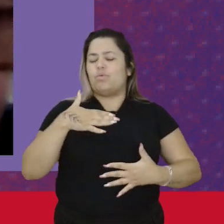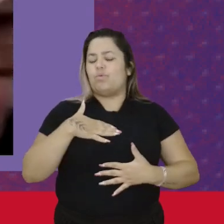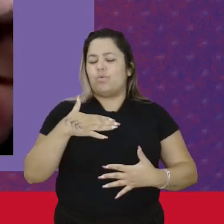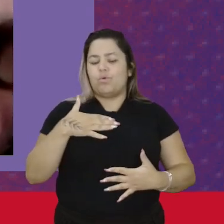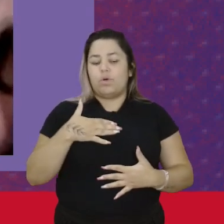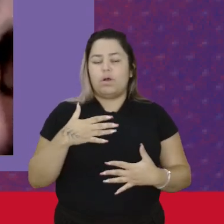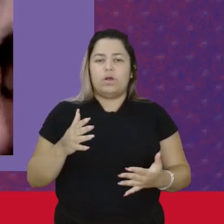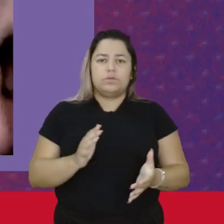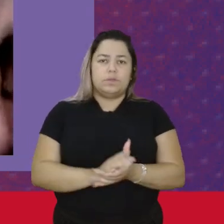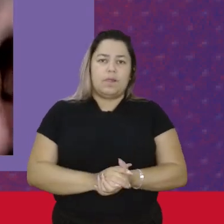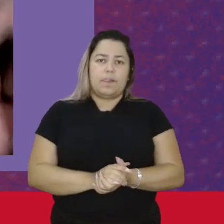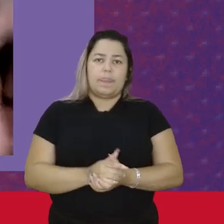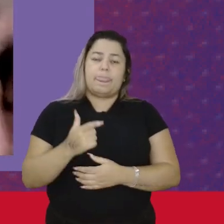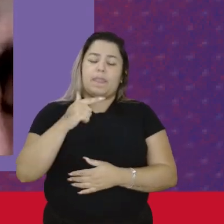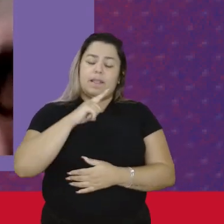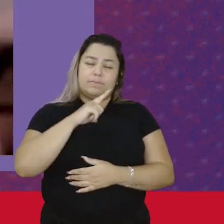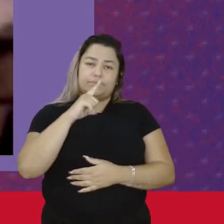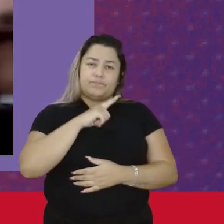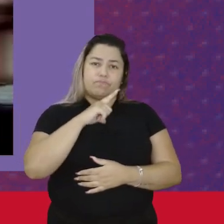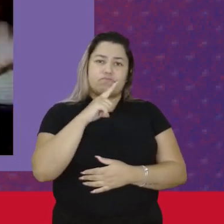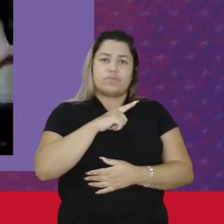Eu tenho,